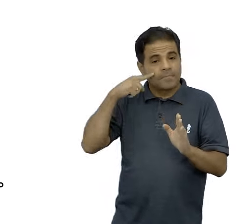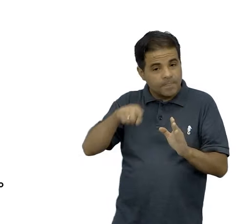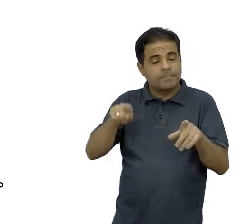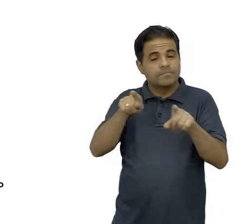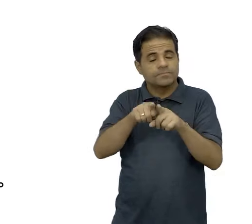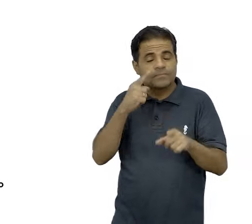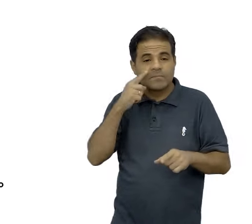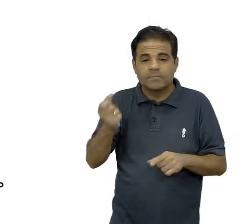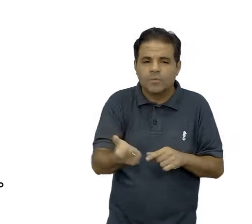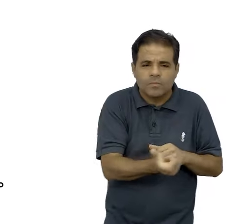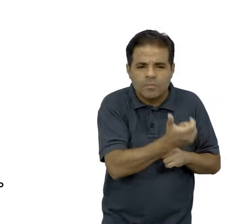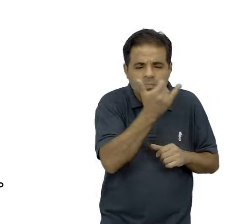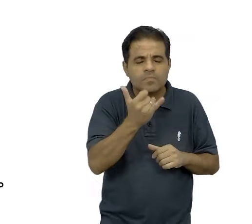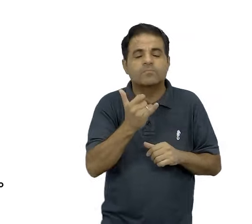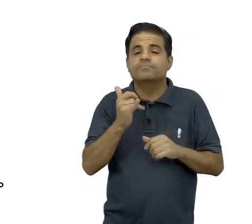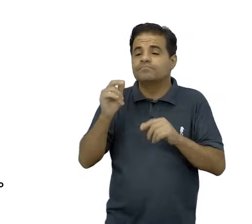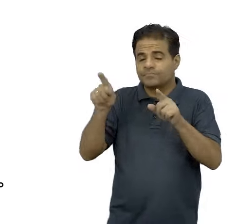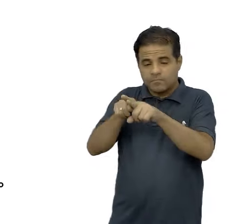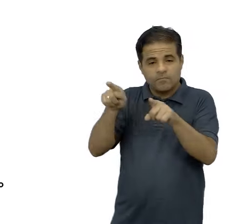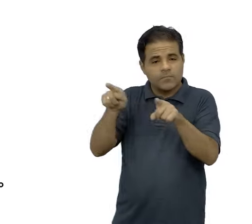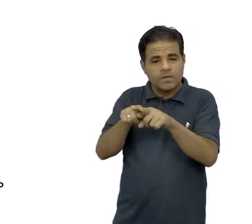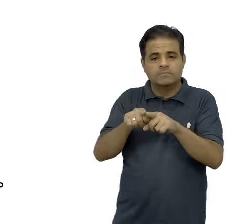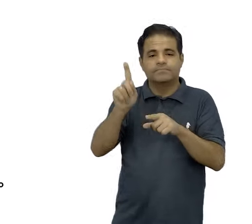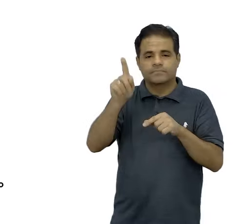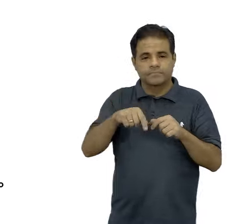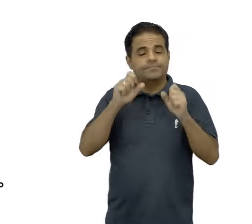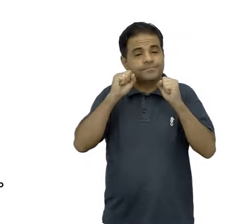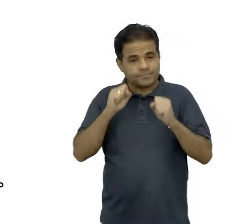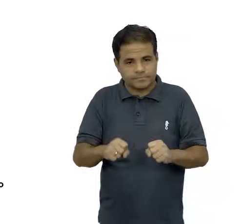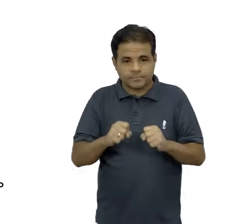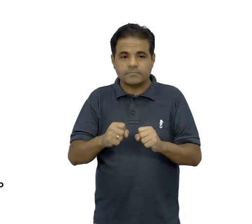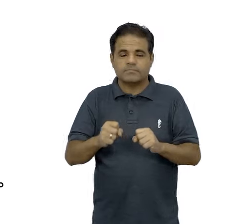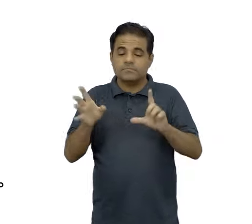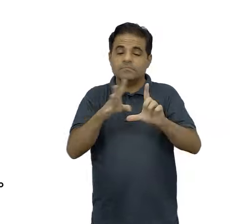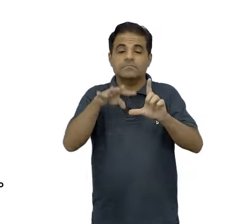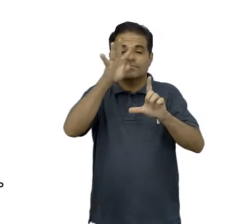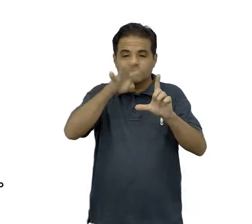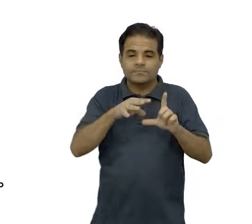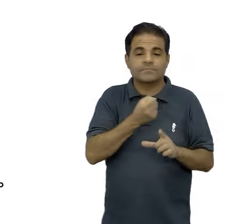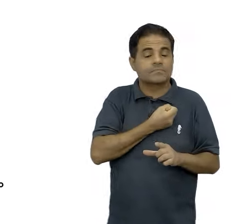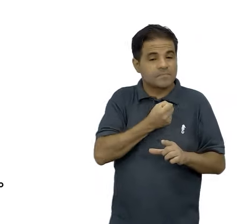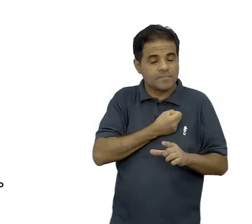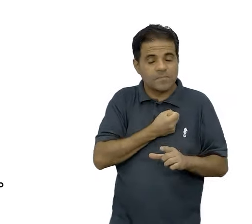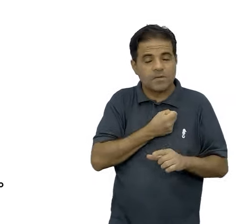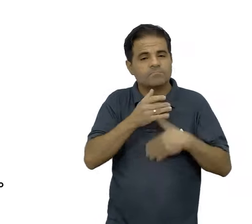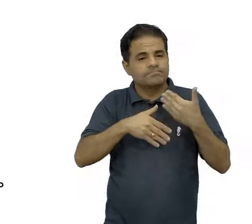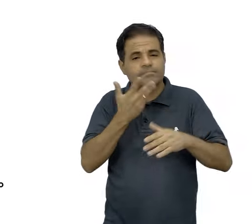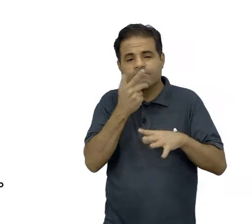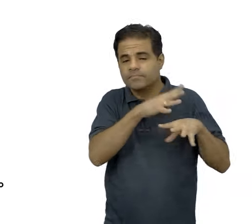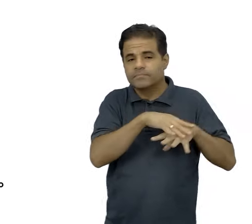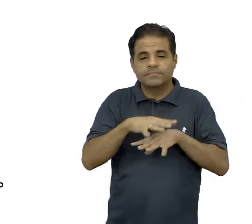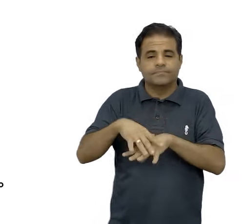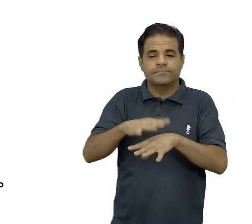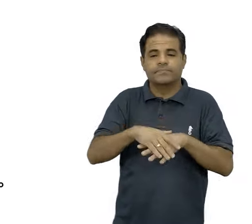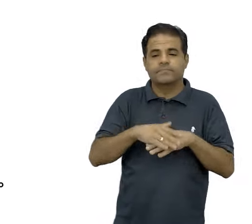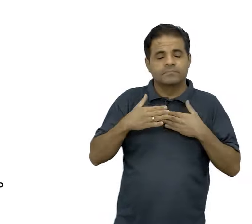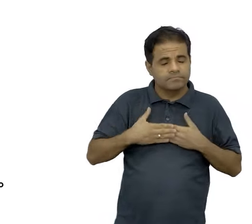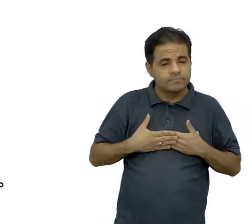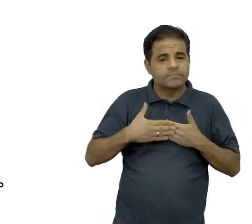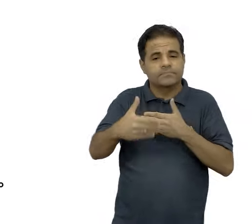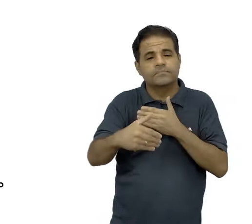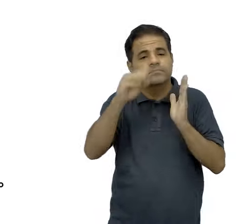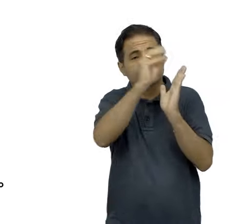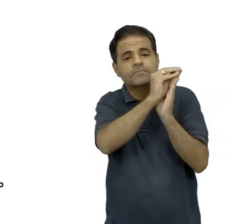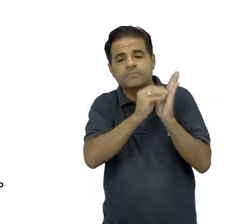que a quantificação, ao mesmo tempo, ela pode matematizar os números na medida em que as crianças contam,